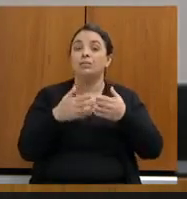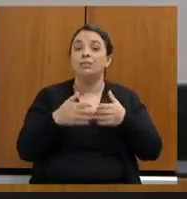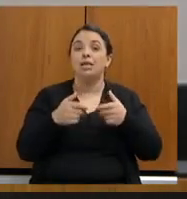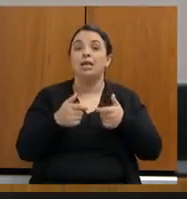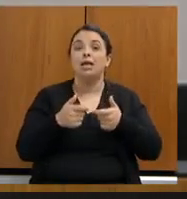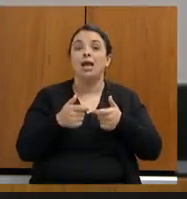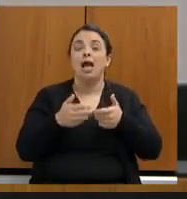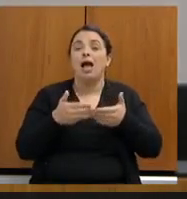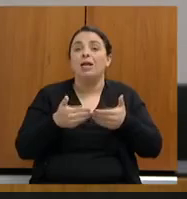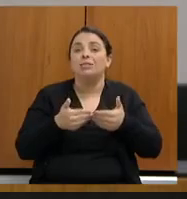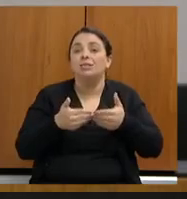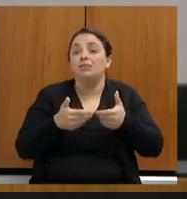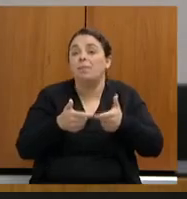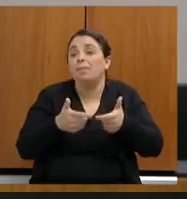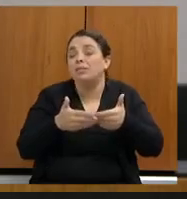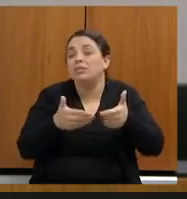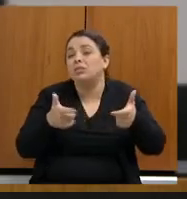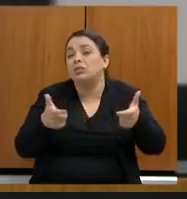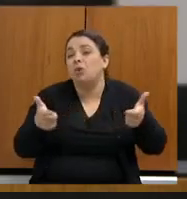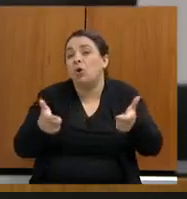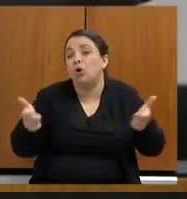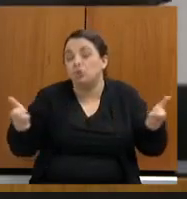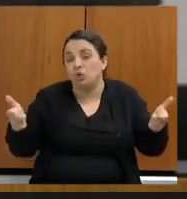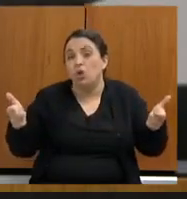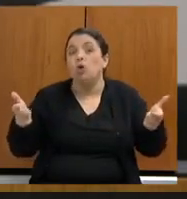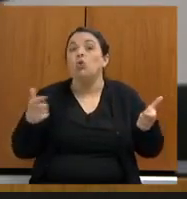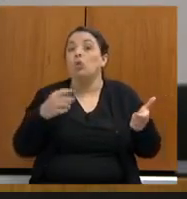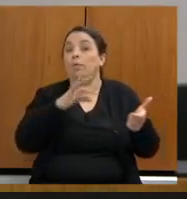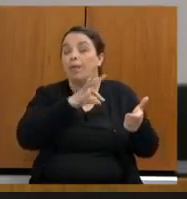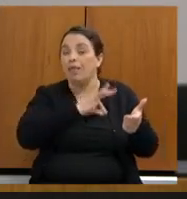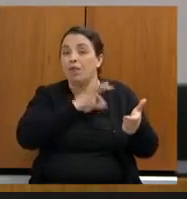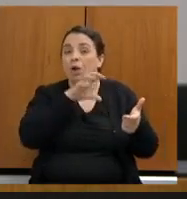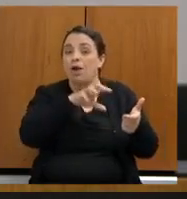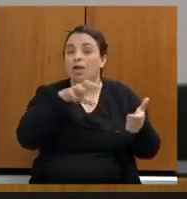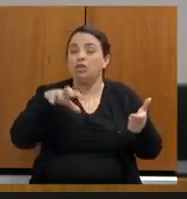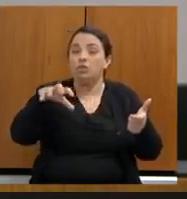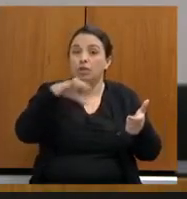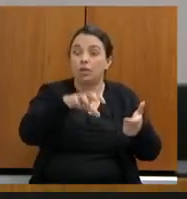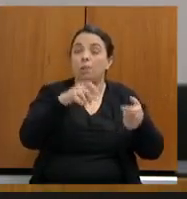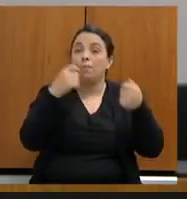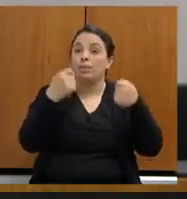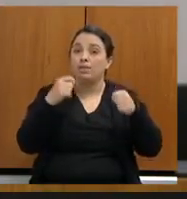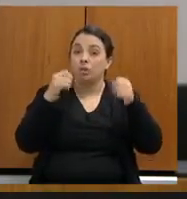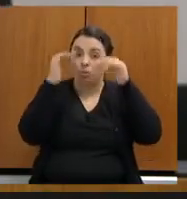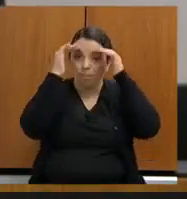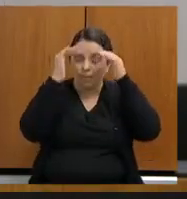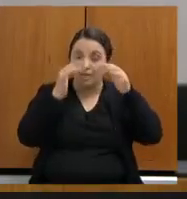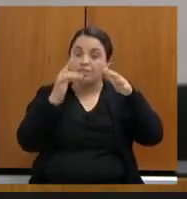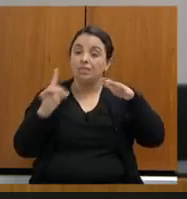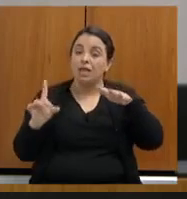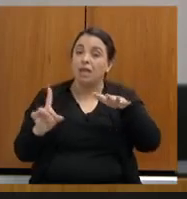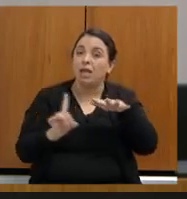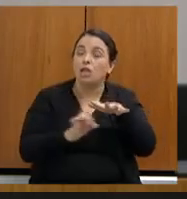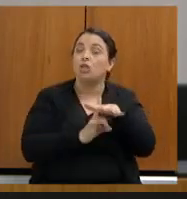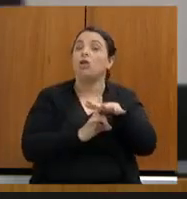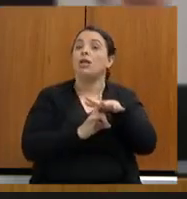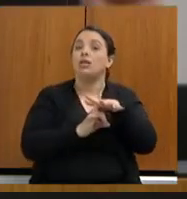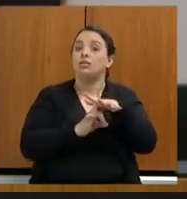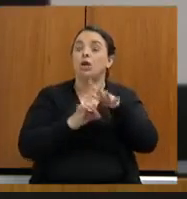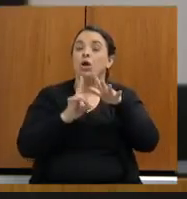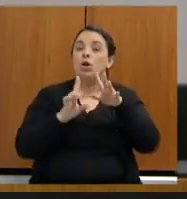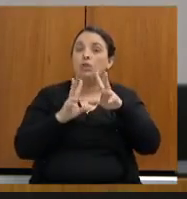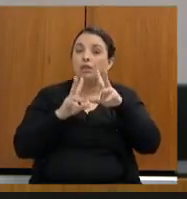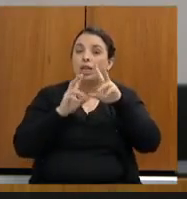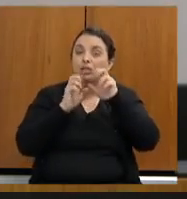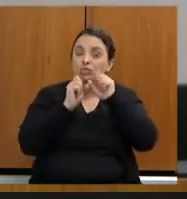regionalizado deve obedecer uma necessidade de integração de das